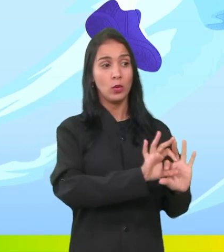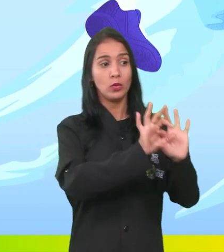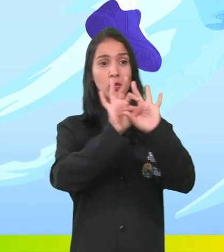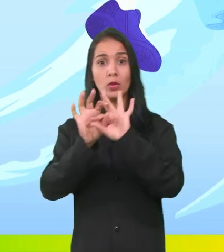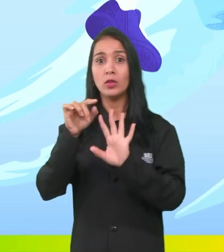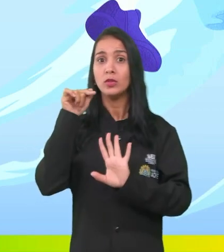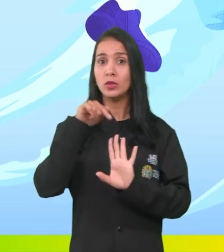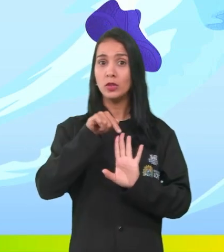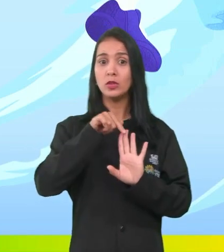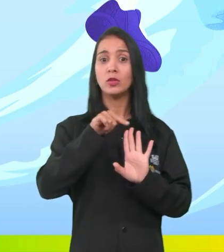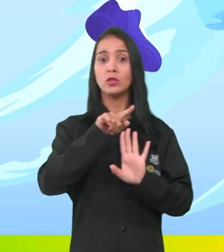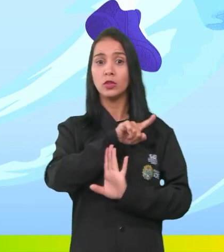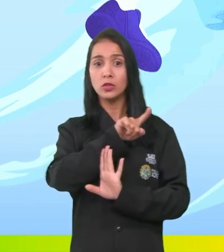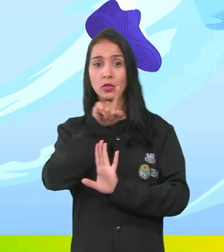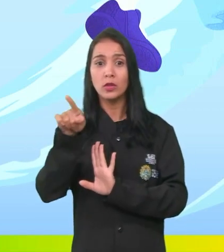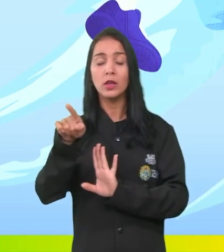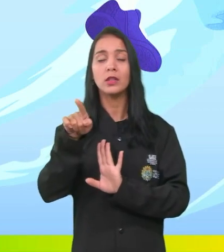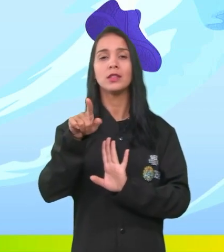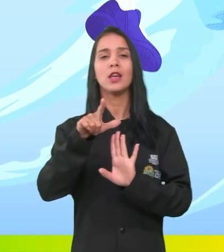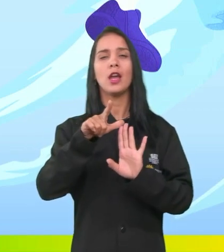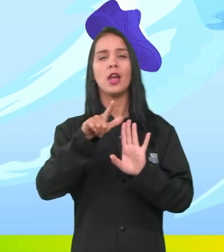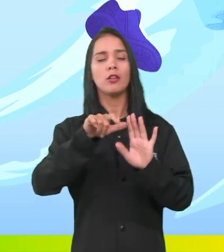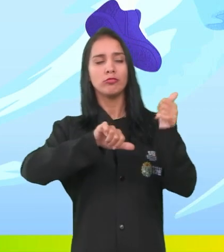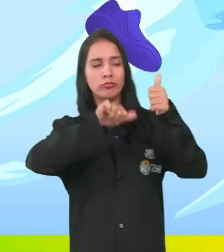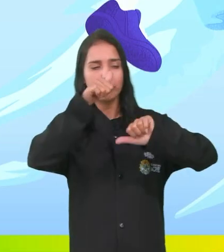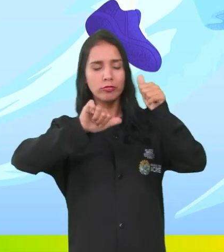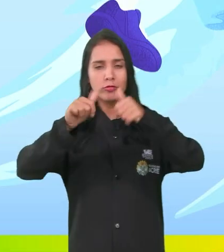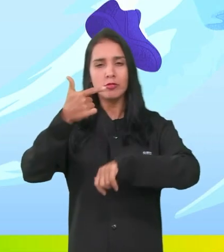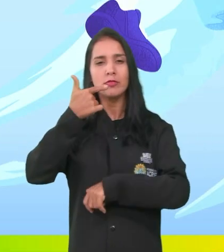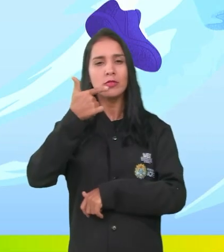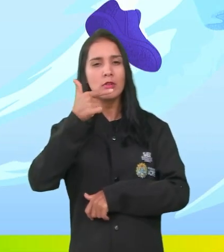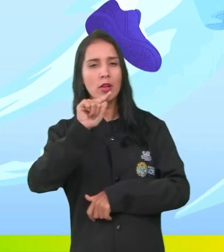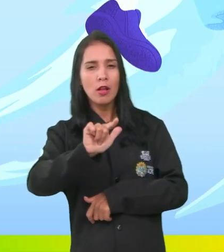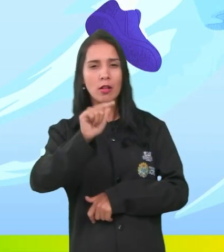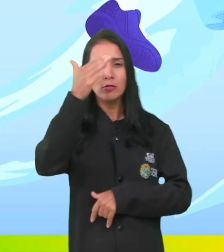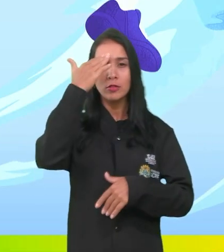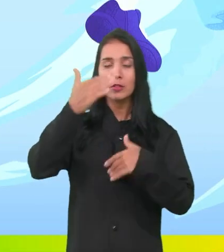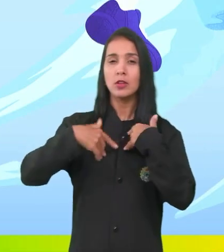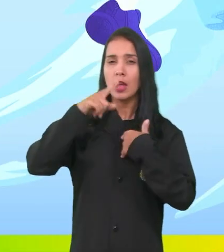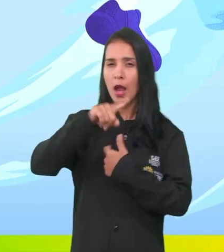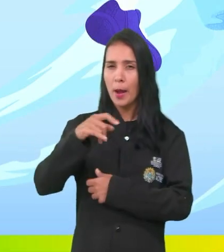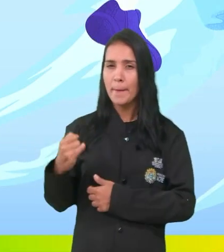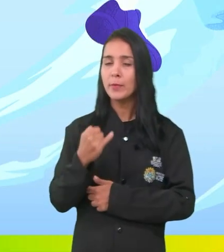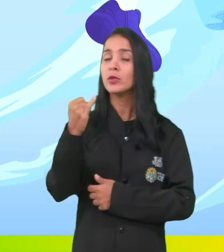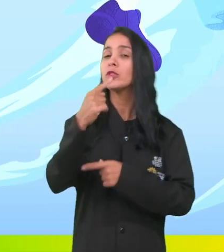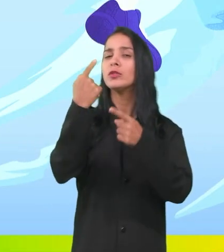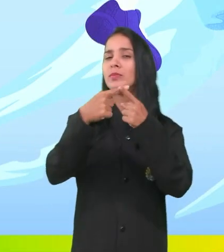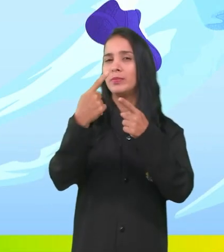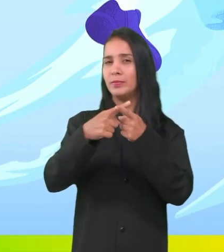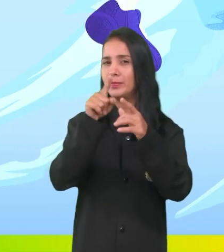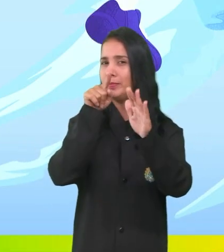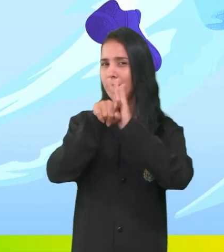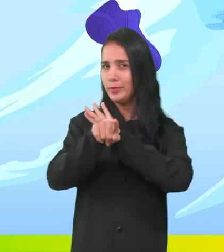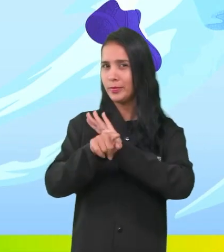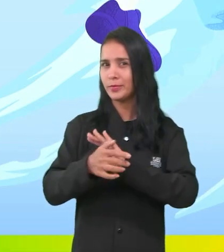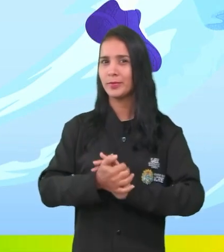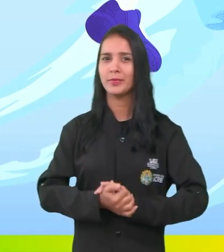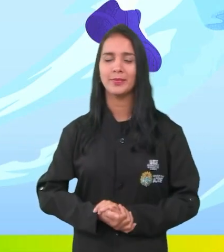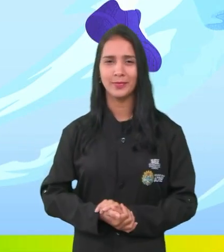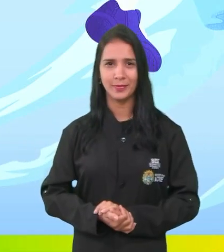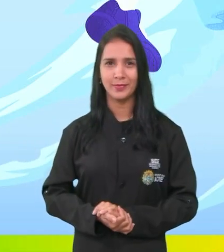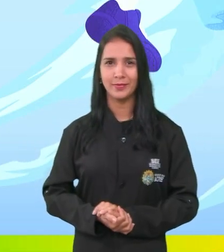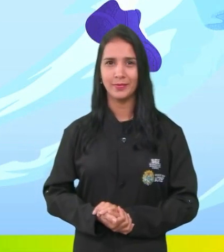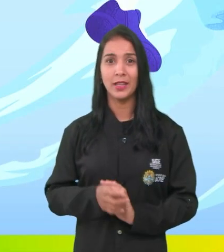análise da linguagem corporal é fundamental porque, então a gente observou aí